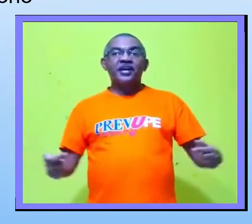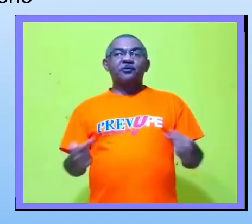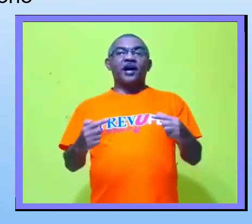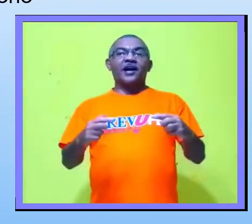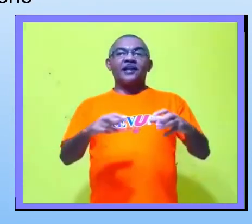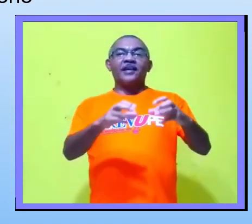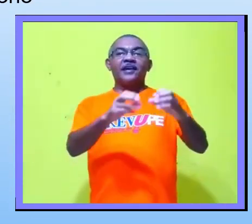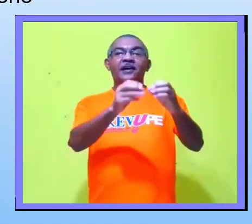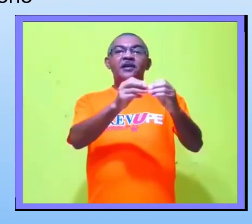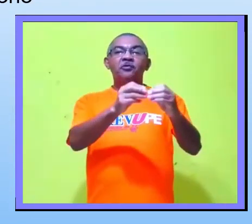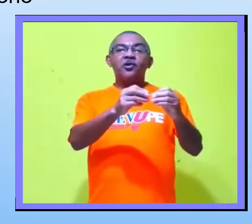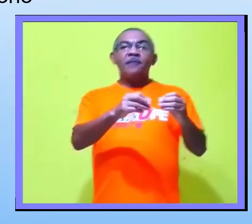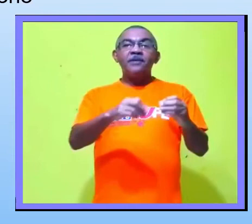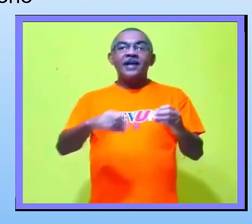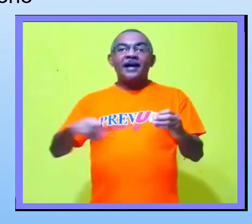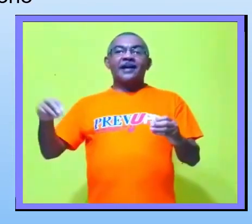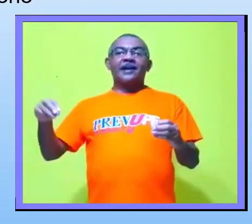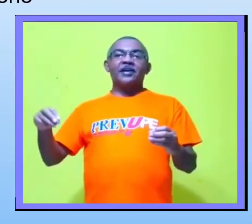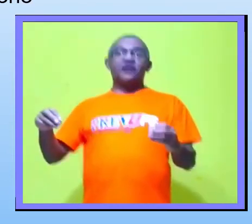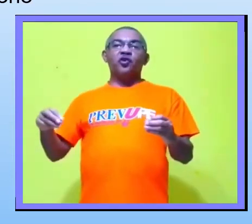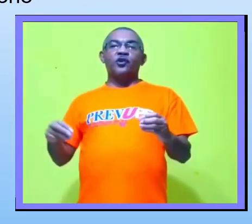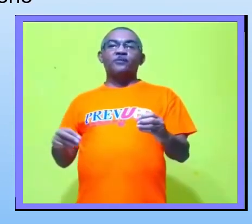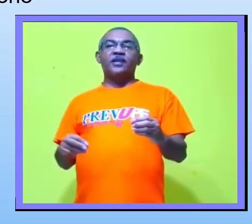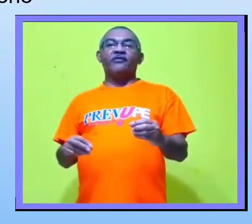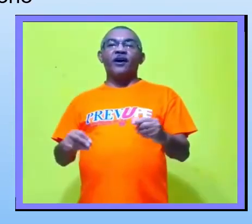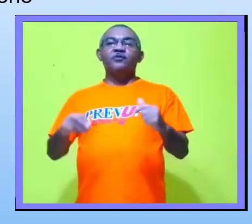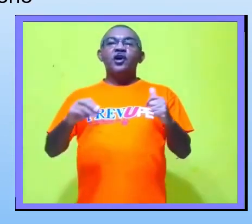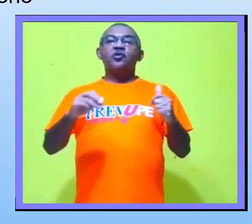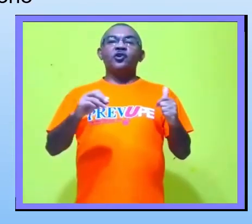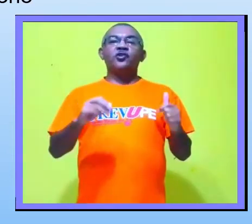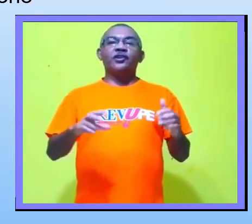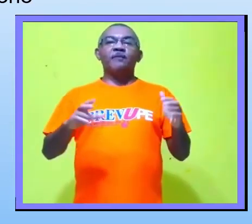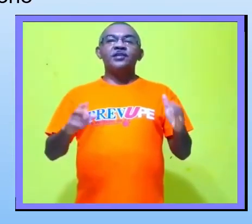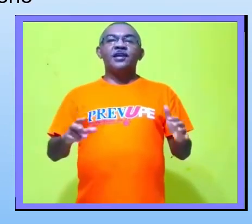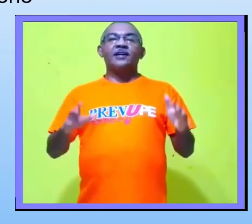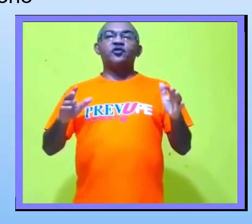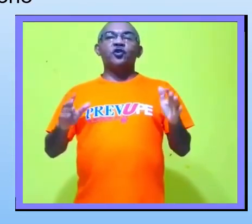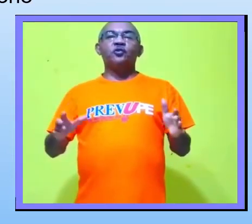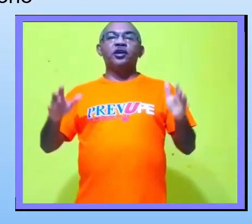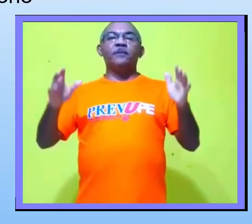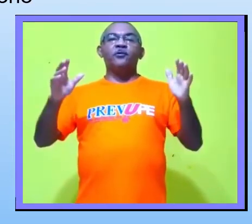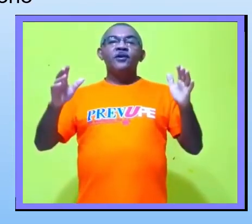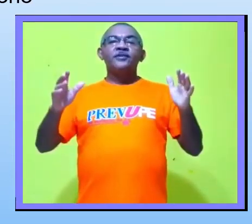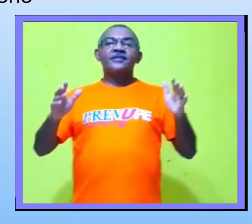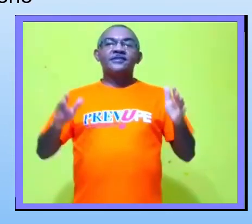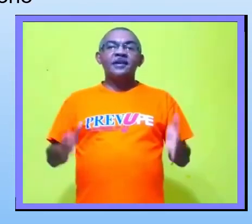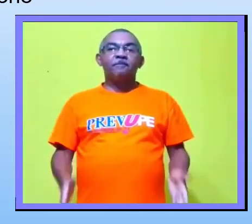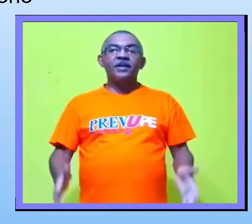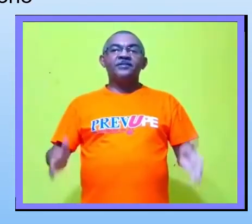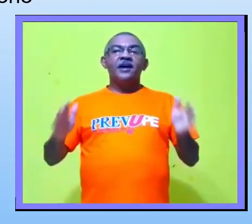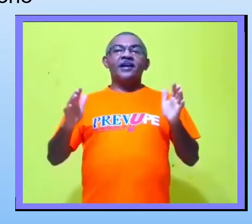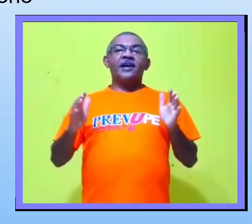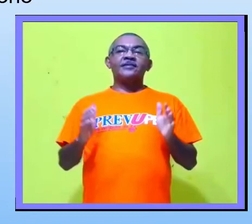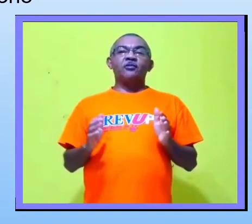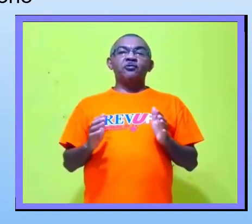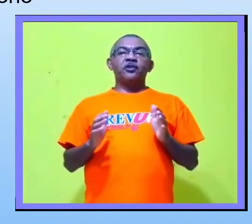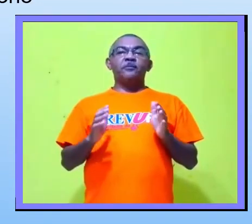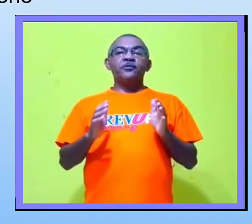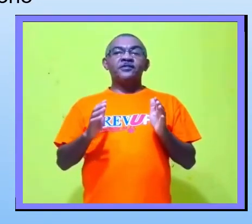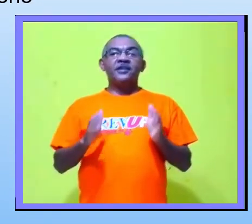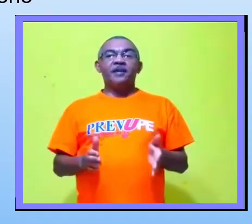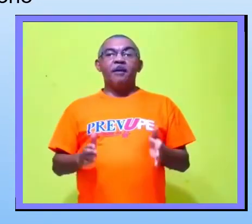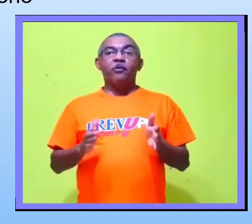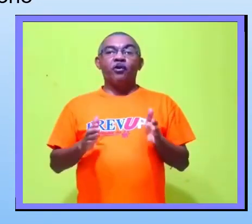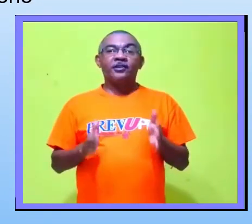no centro da cadeia, no caminhar da cadeia que nós observamos, nós só temos ligações do tipo simples, ligação do